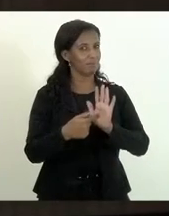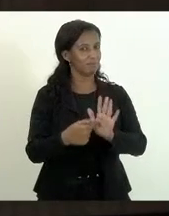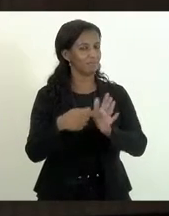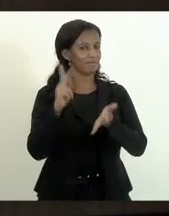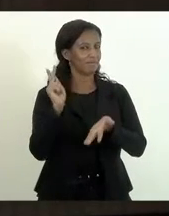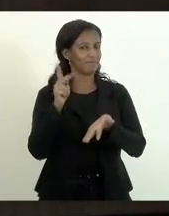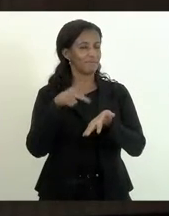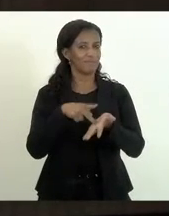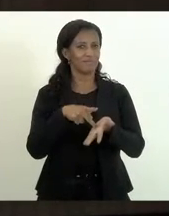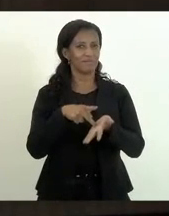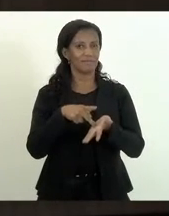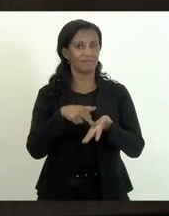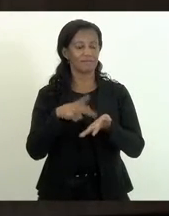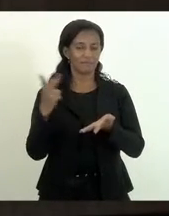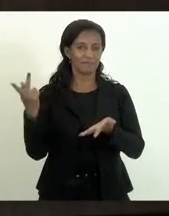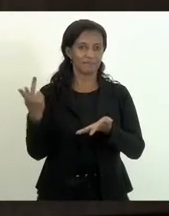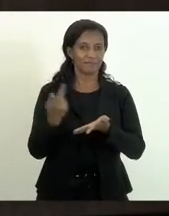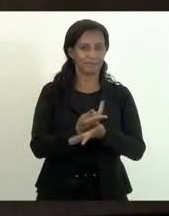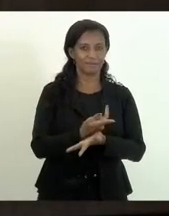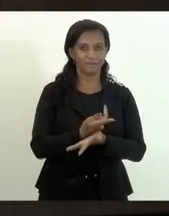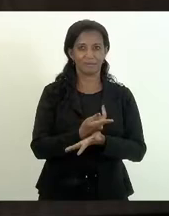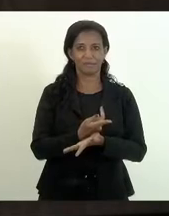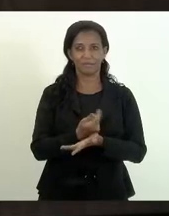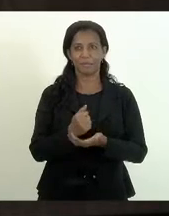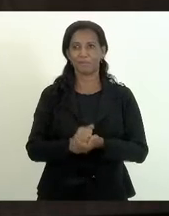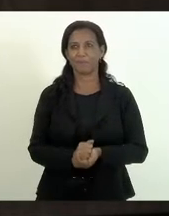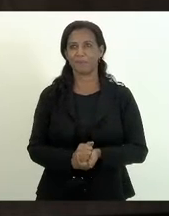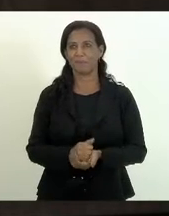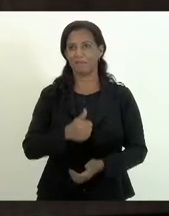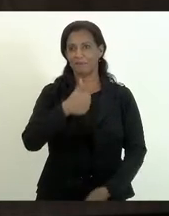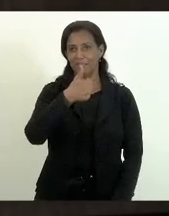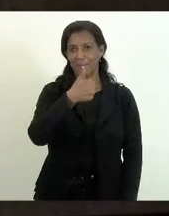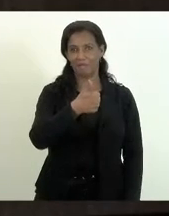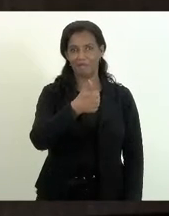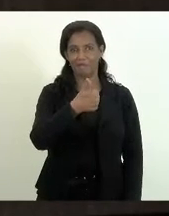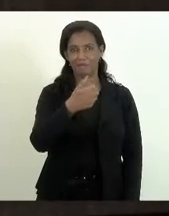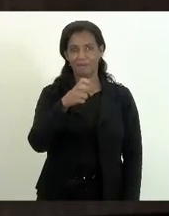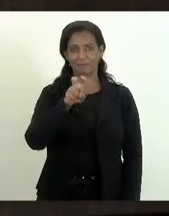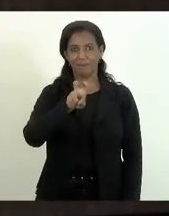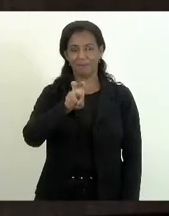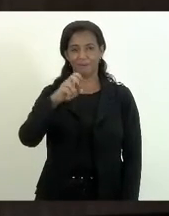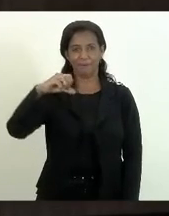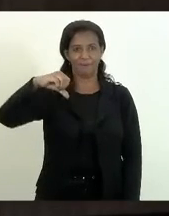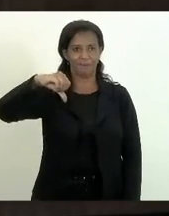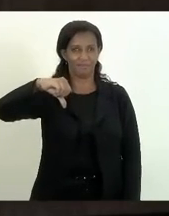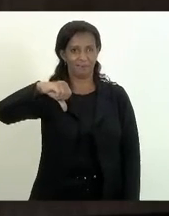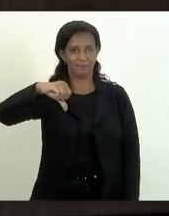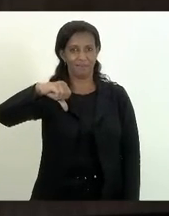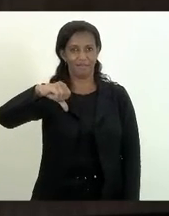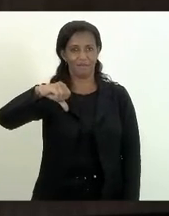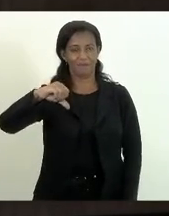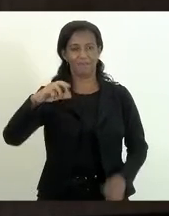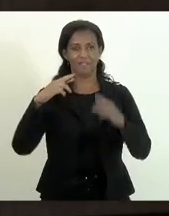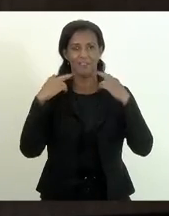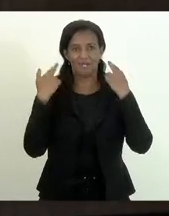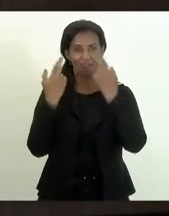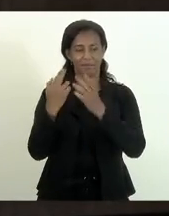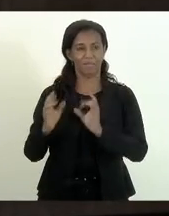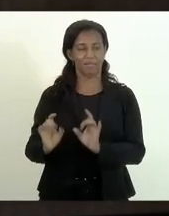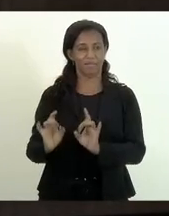exatidão o ocorrido na 159ª sessão